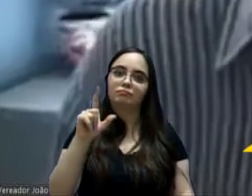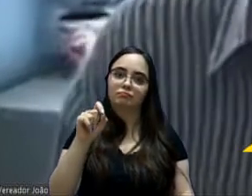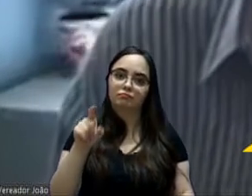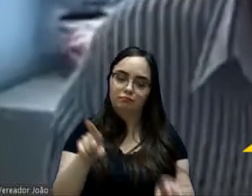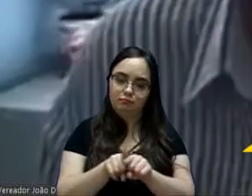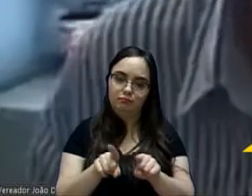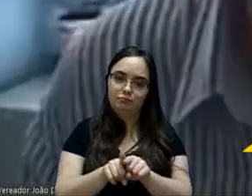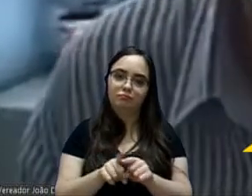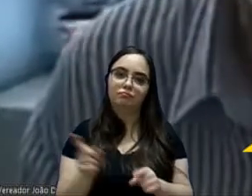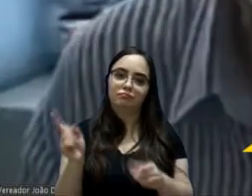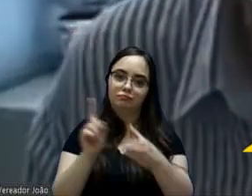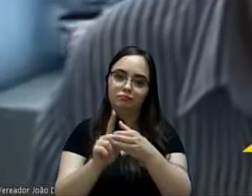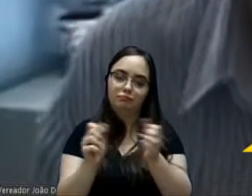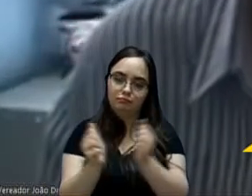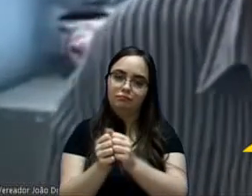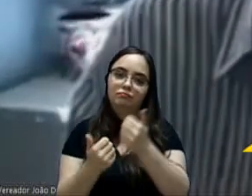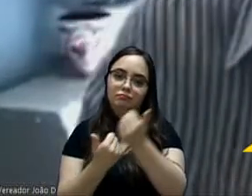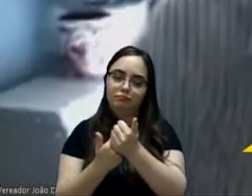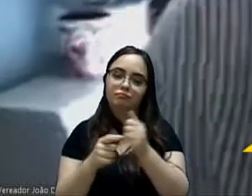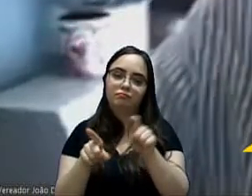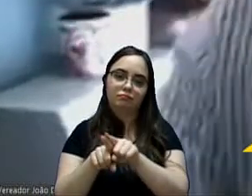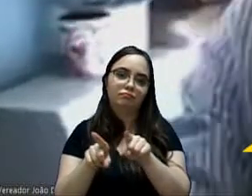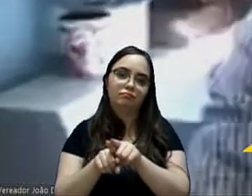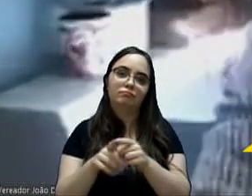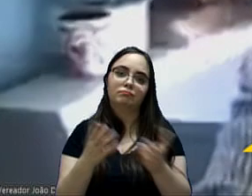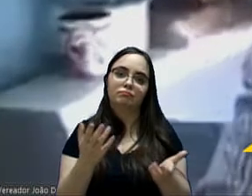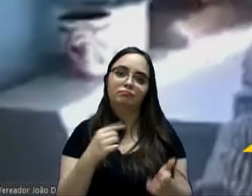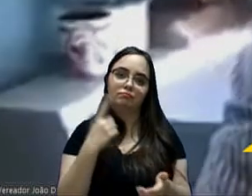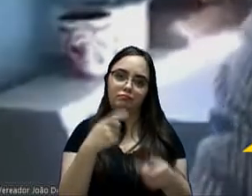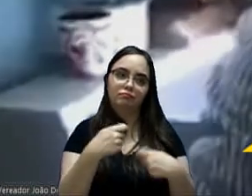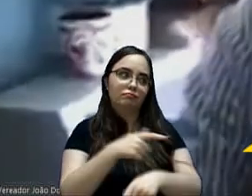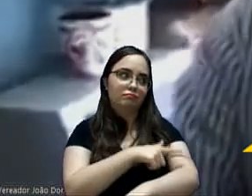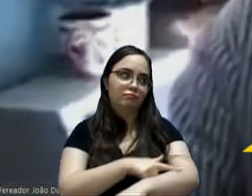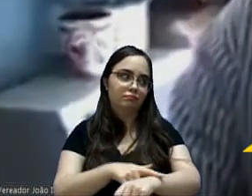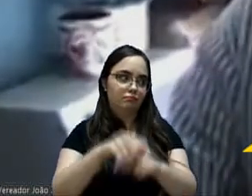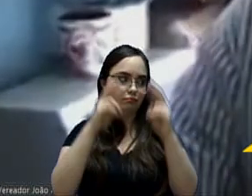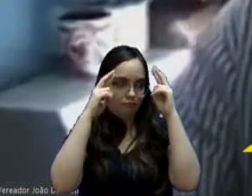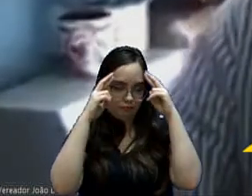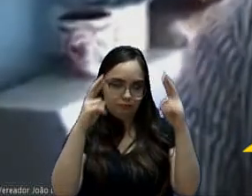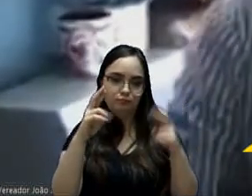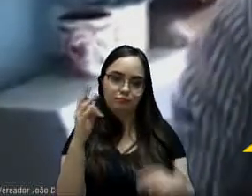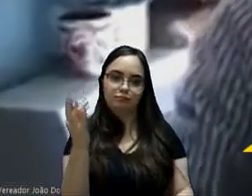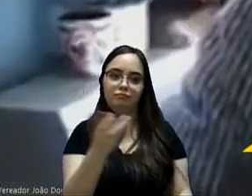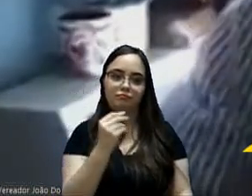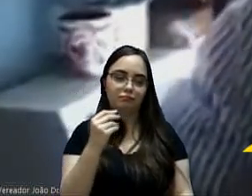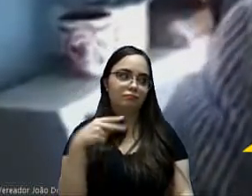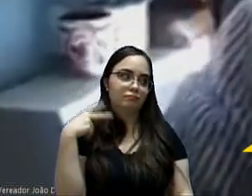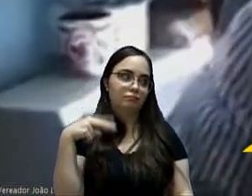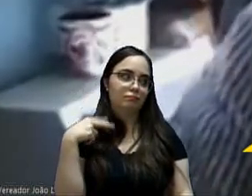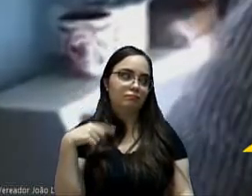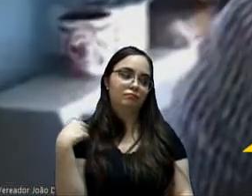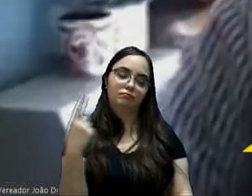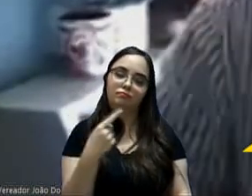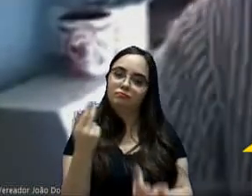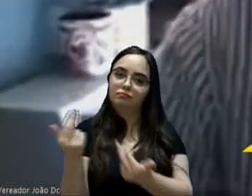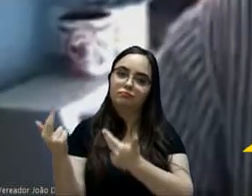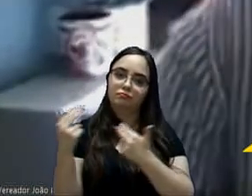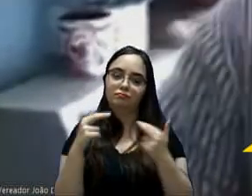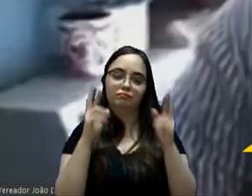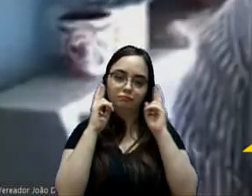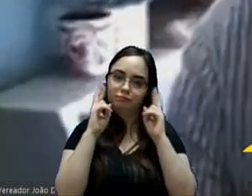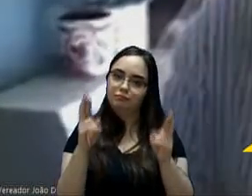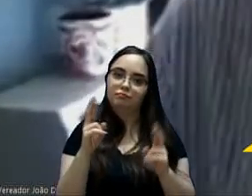faz presente lá junto com a sua assessoria também. Então é bom respeitar os vereadores das comissões, como nós respeitamos os